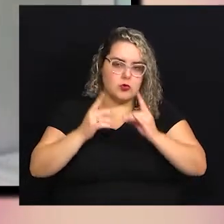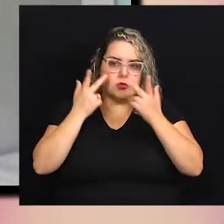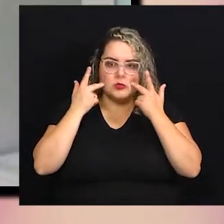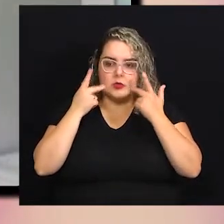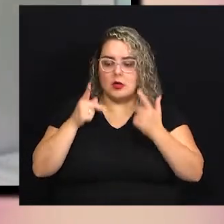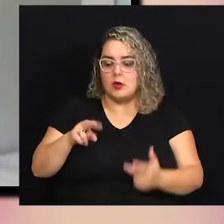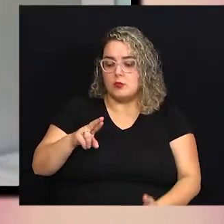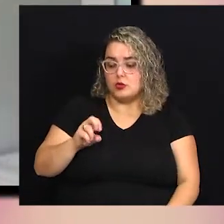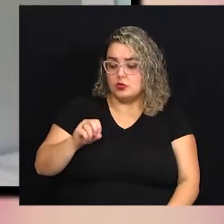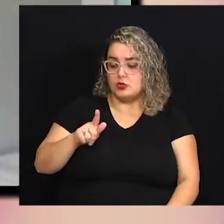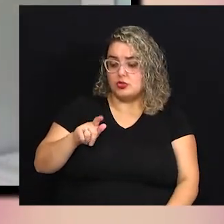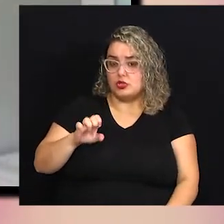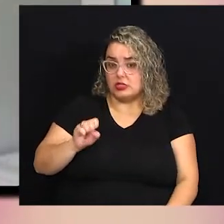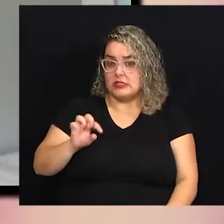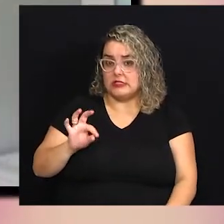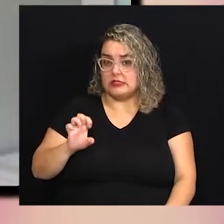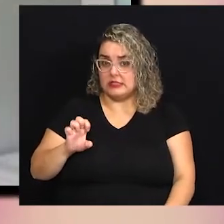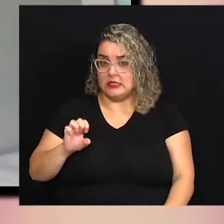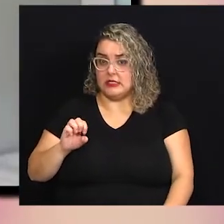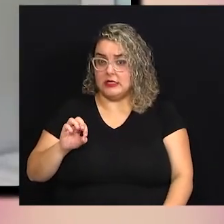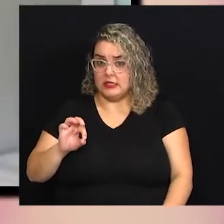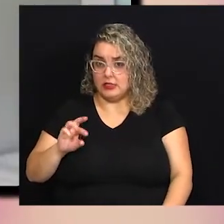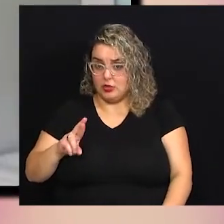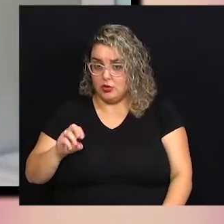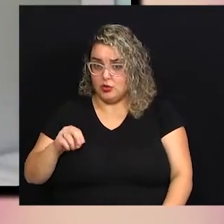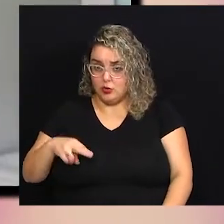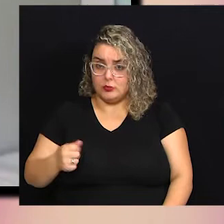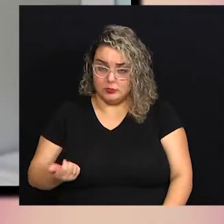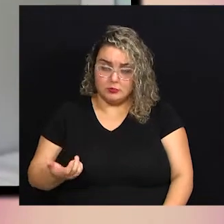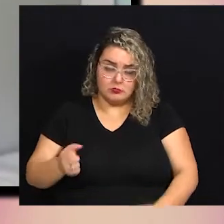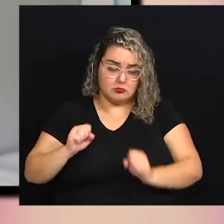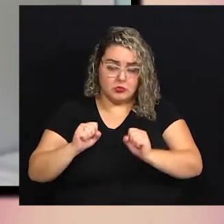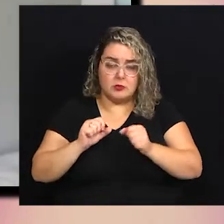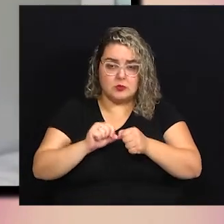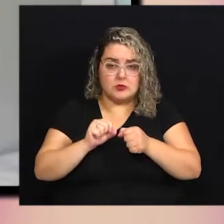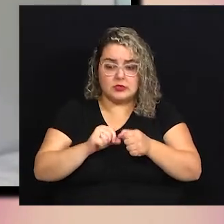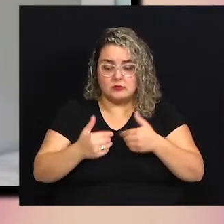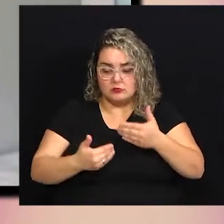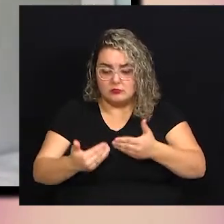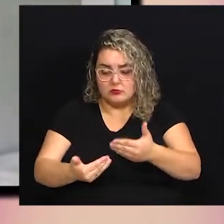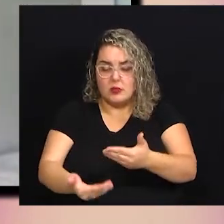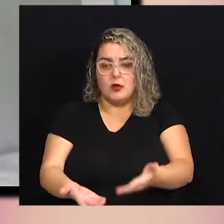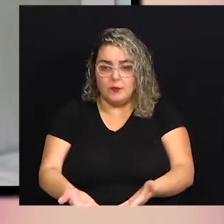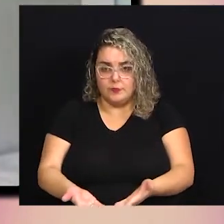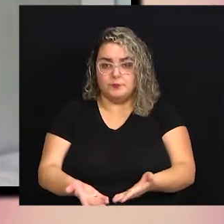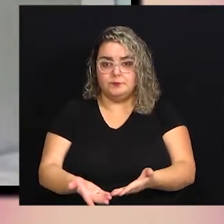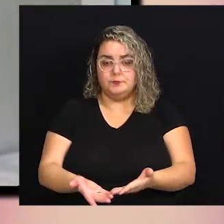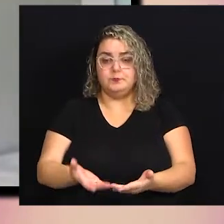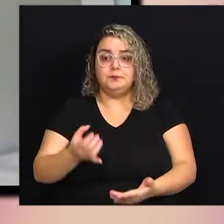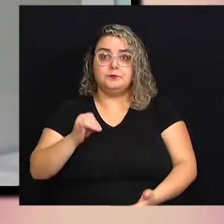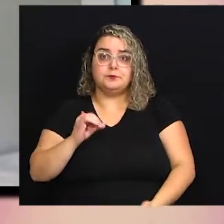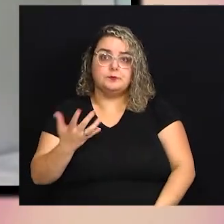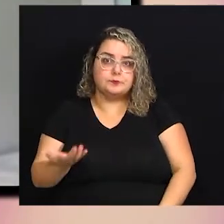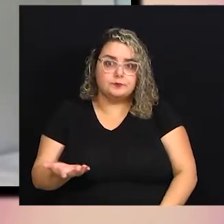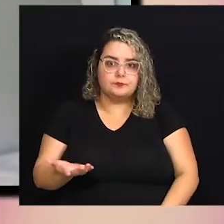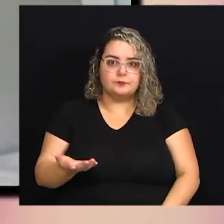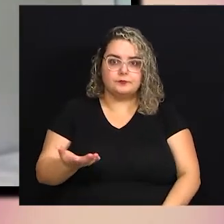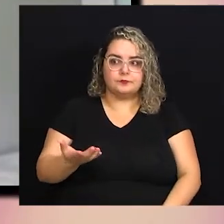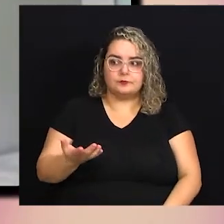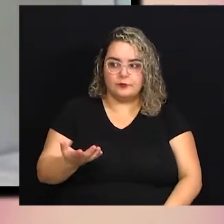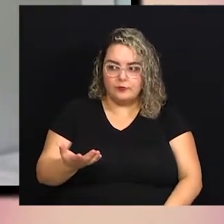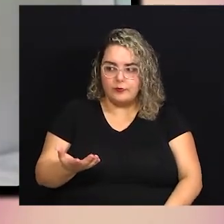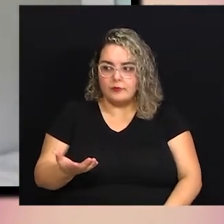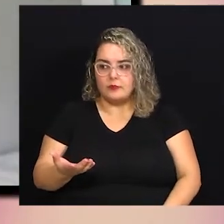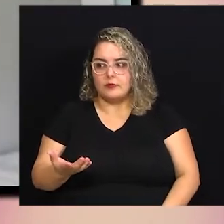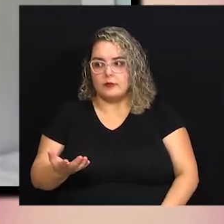hormônio natural, que é a progesterona, que é geralmente o que falta, a gente faz isso de forma cíclica, por exemplo, tá? Se é